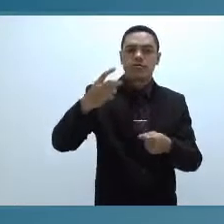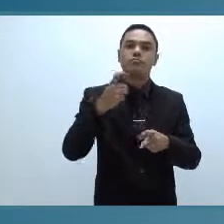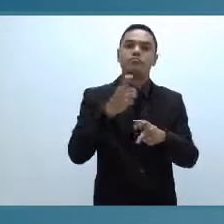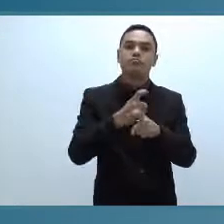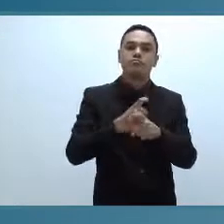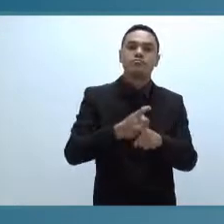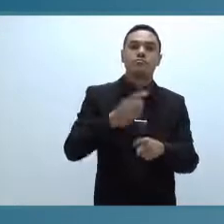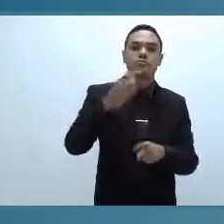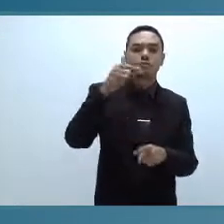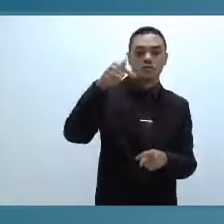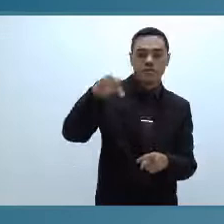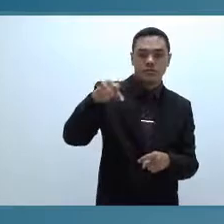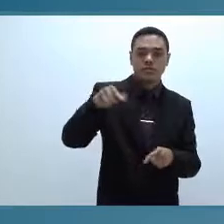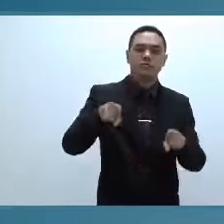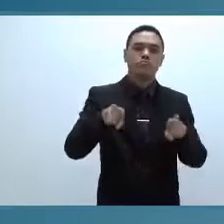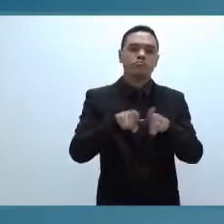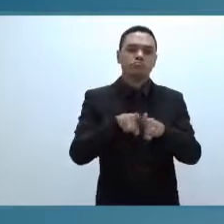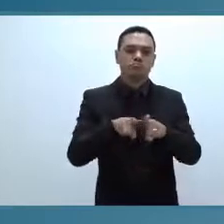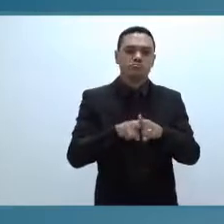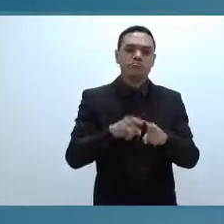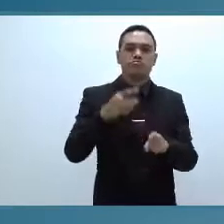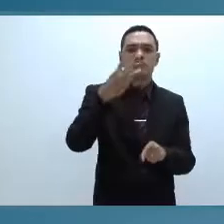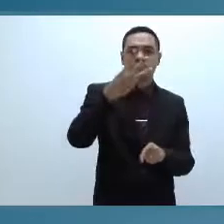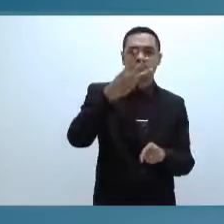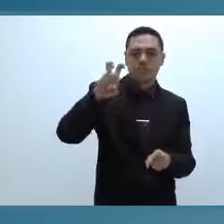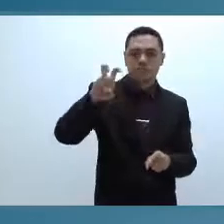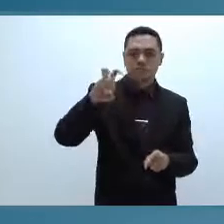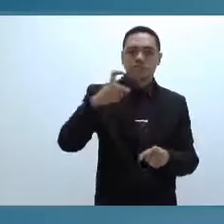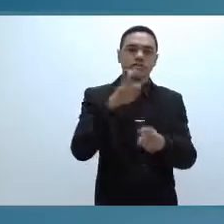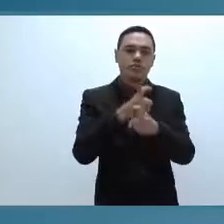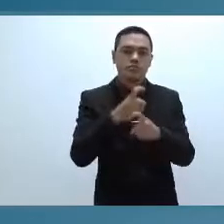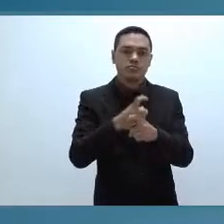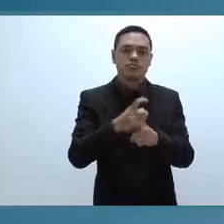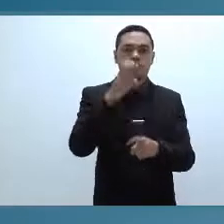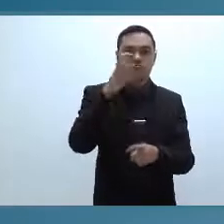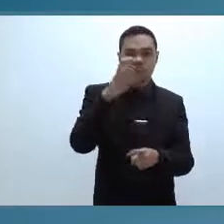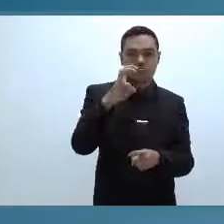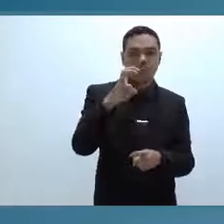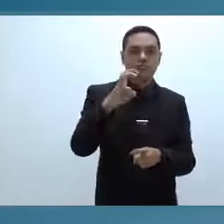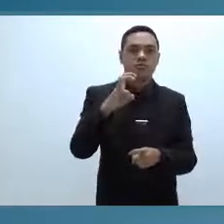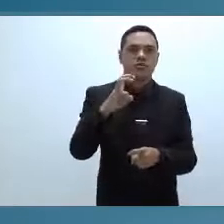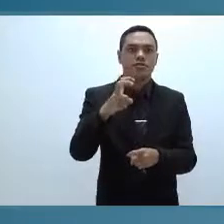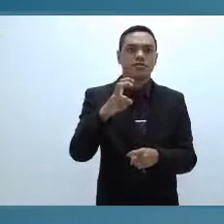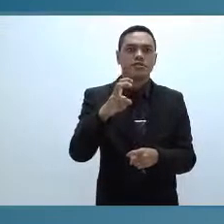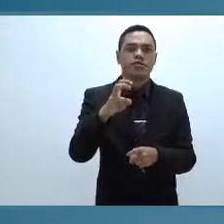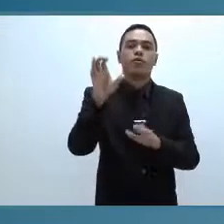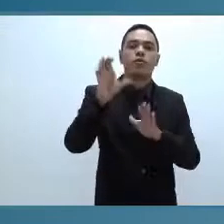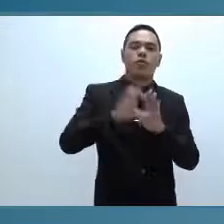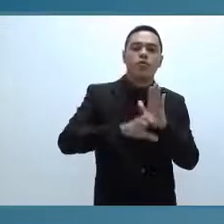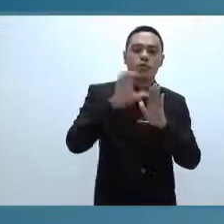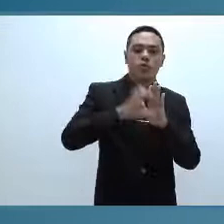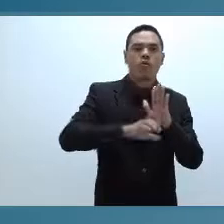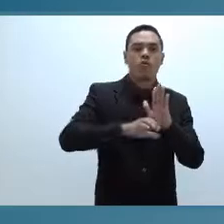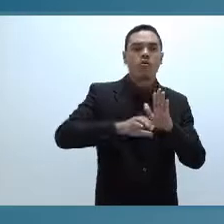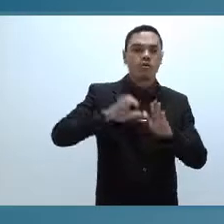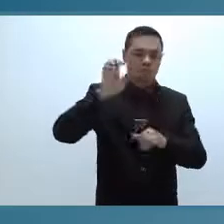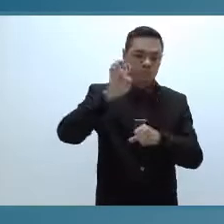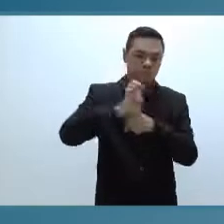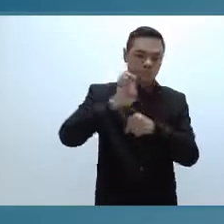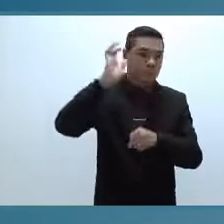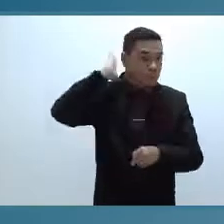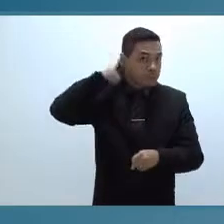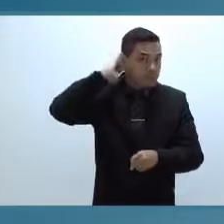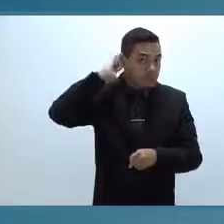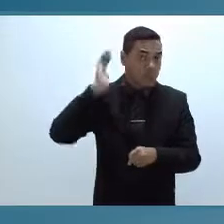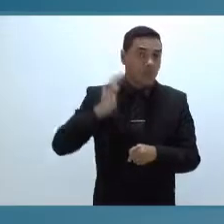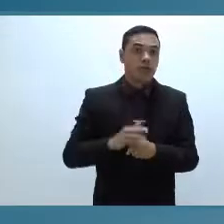inciso 5 da Lomã e 203, inciso 5 do Código Judiciário do Estado do Rio. Ante o